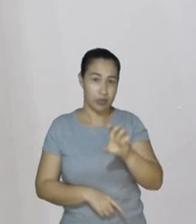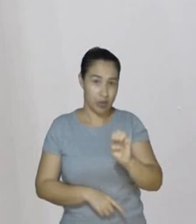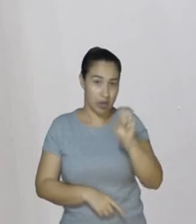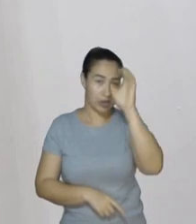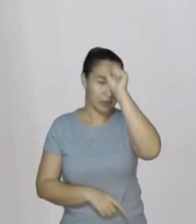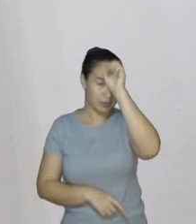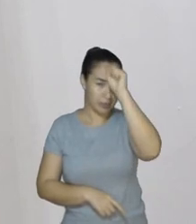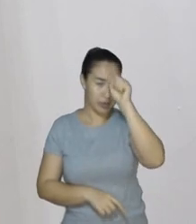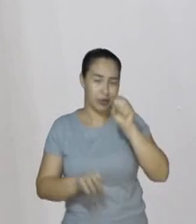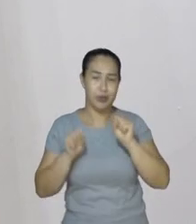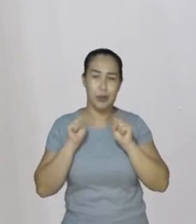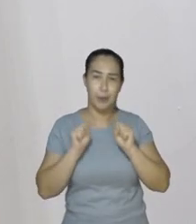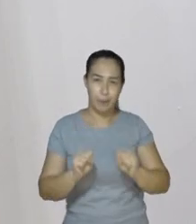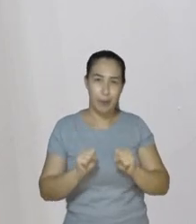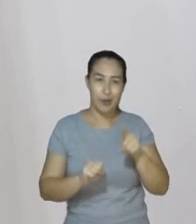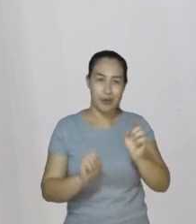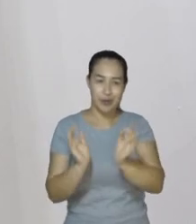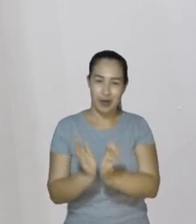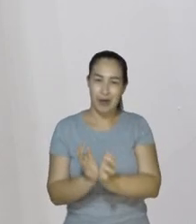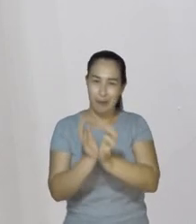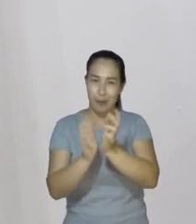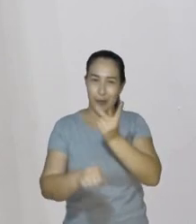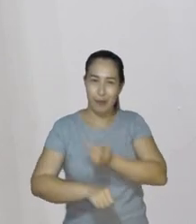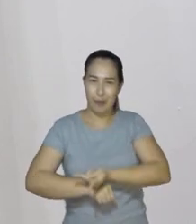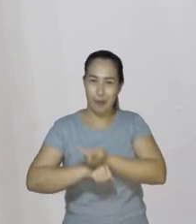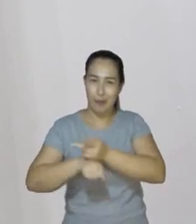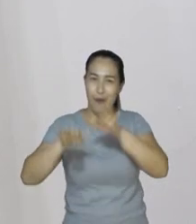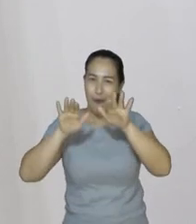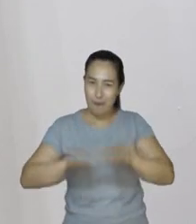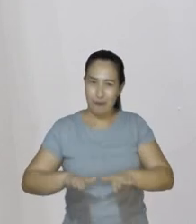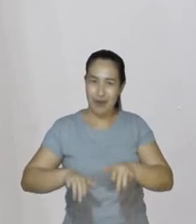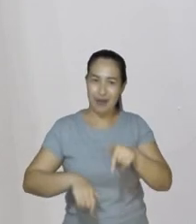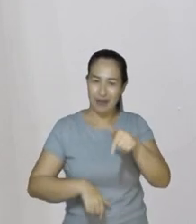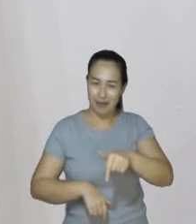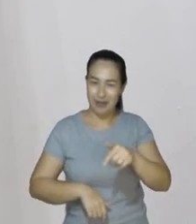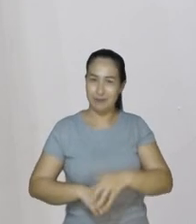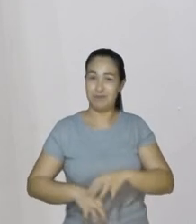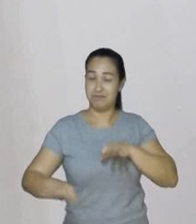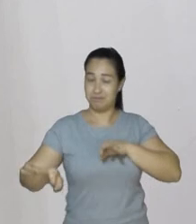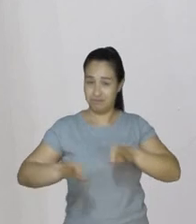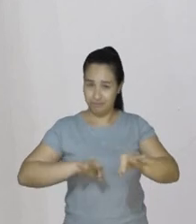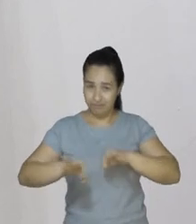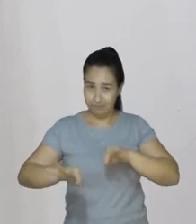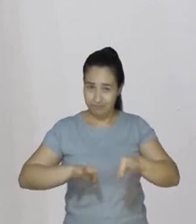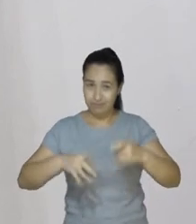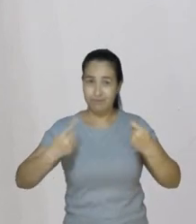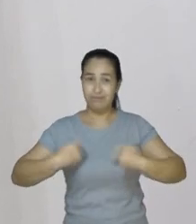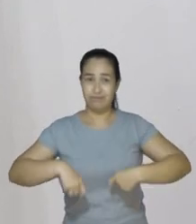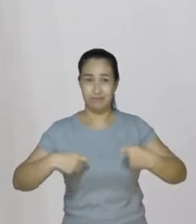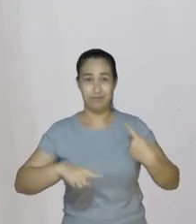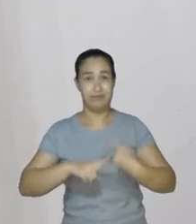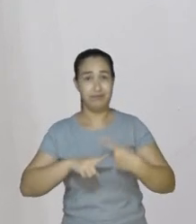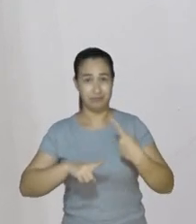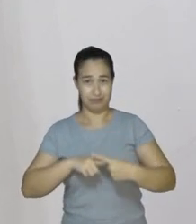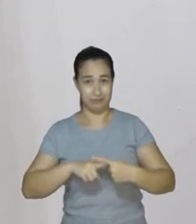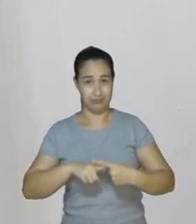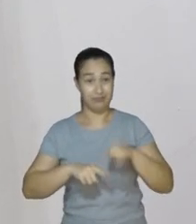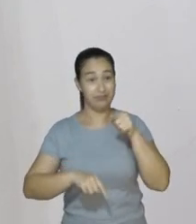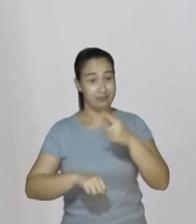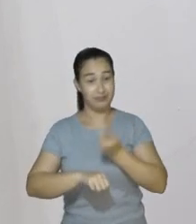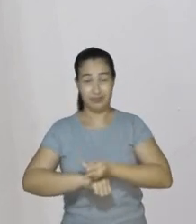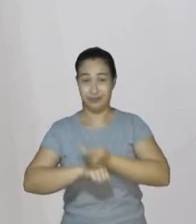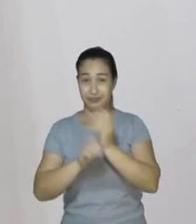menos este ano, a nossa referência, e eu tenho certeza. Preparem-se, porque eu quero que esse troféu não seja